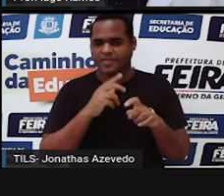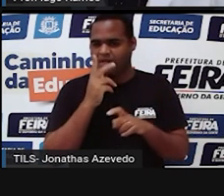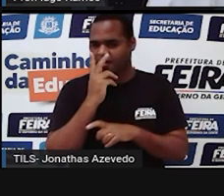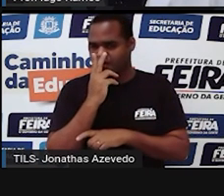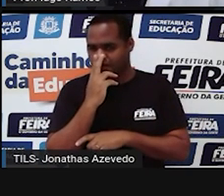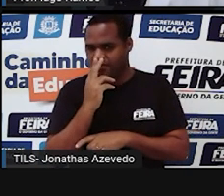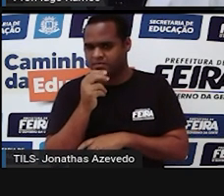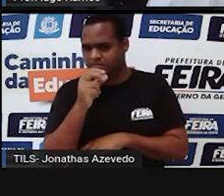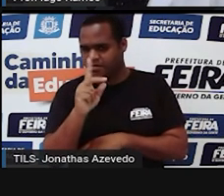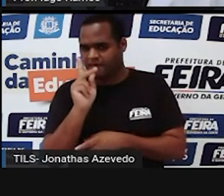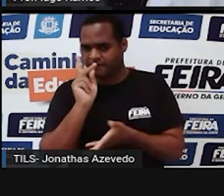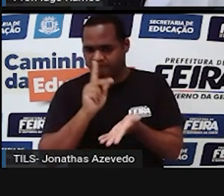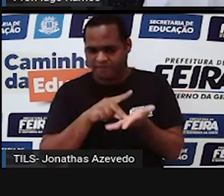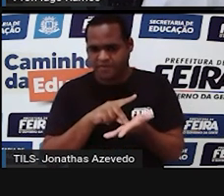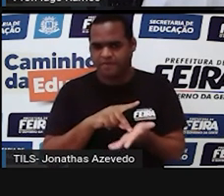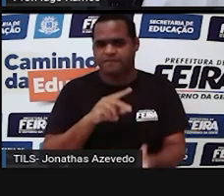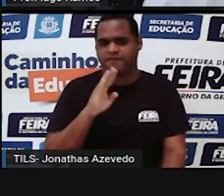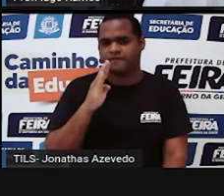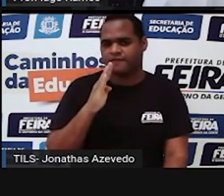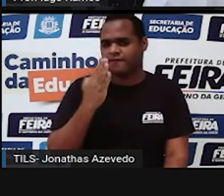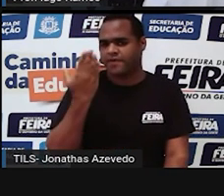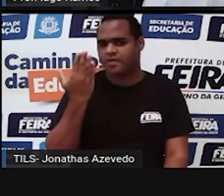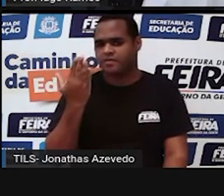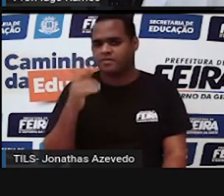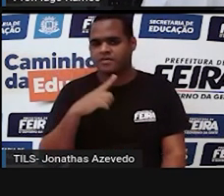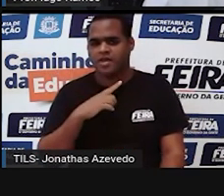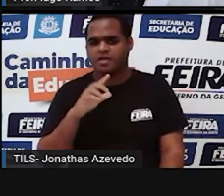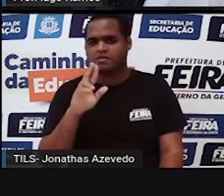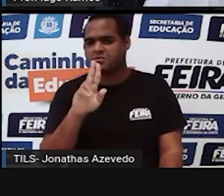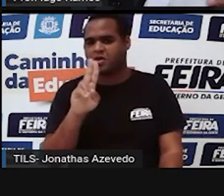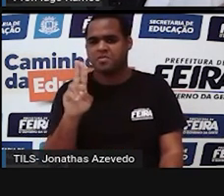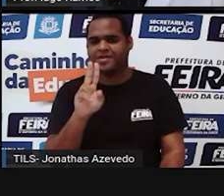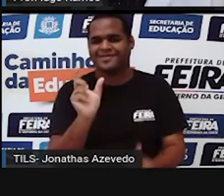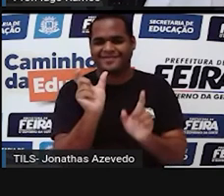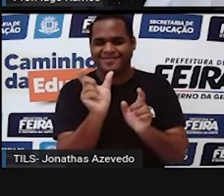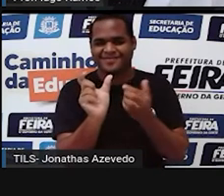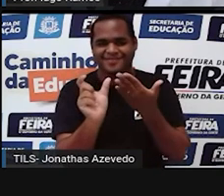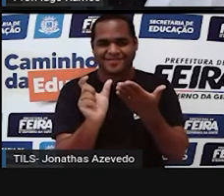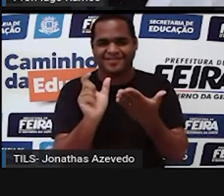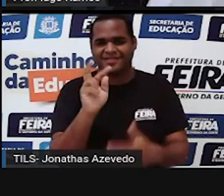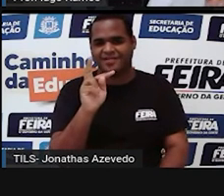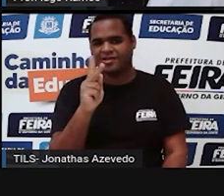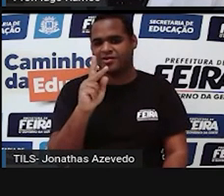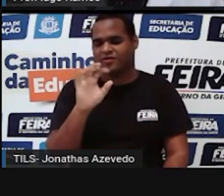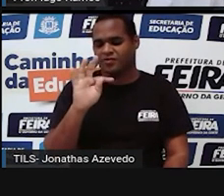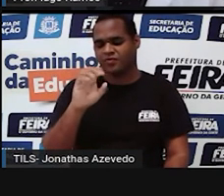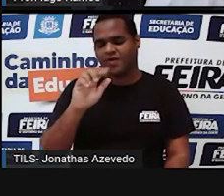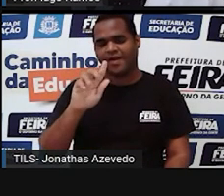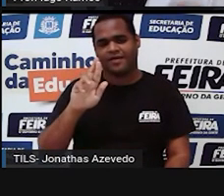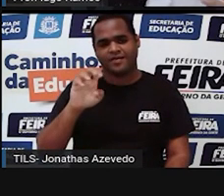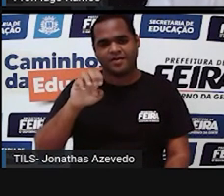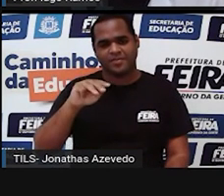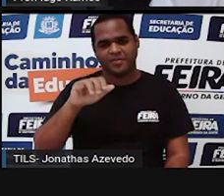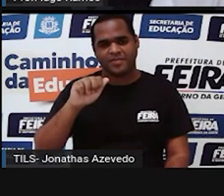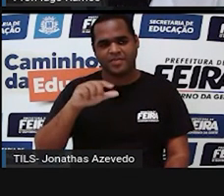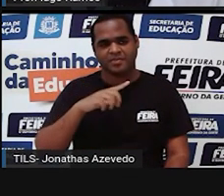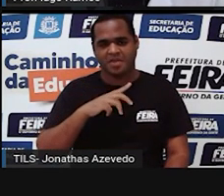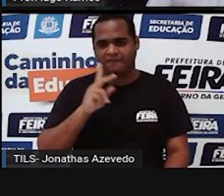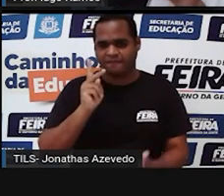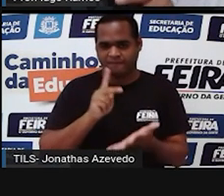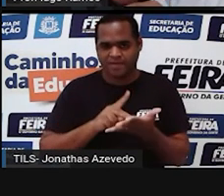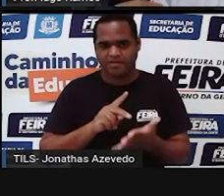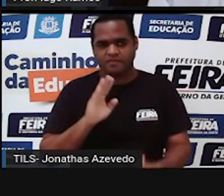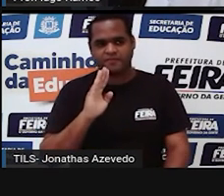histograma. Verdadeiro ou falso? O que é o histograma que a gente falou há poucos instantes? Esse tipo de